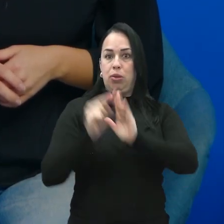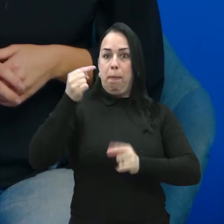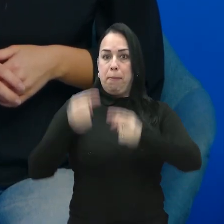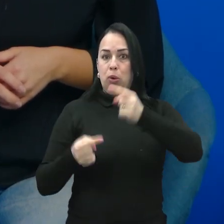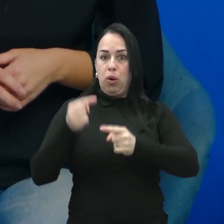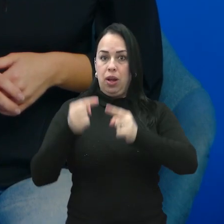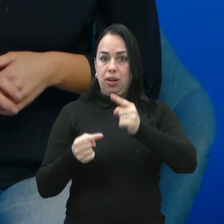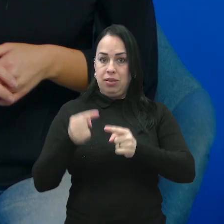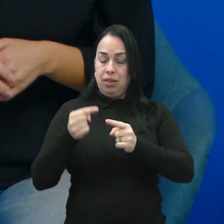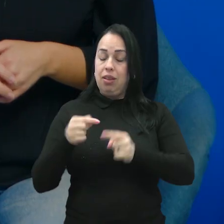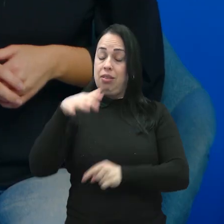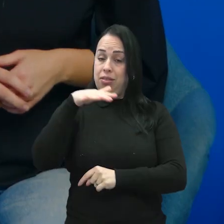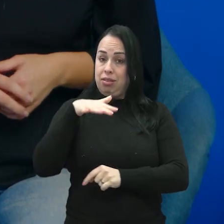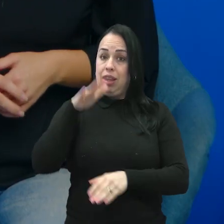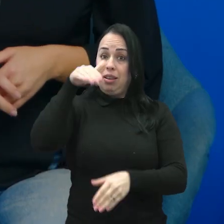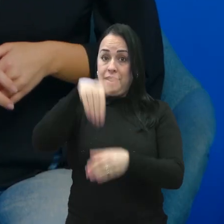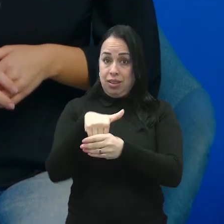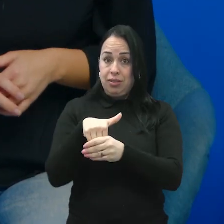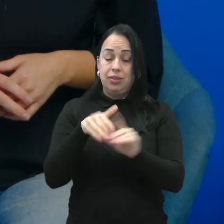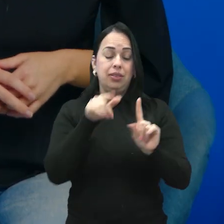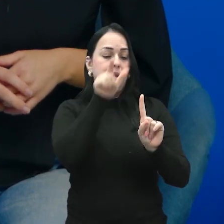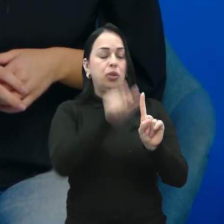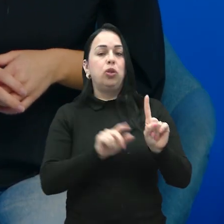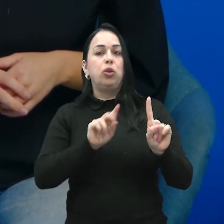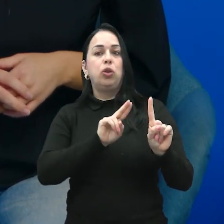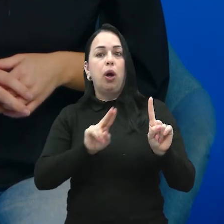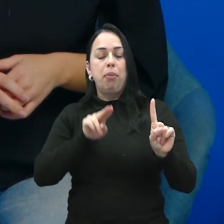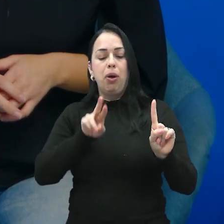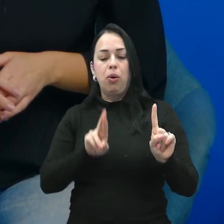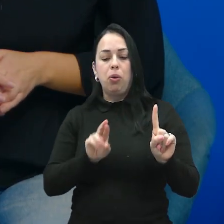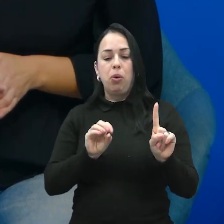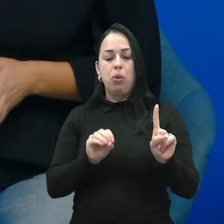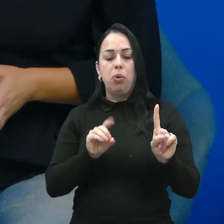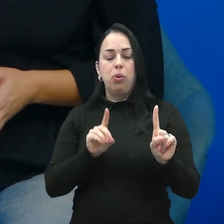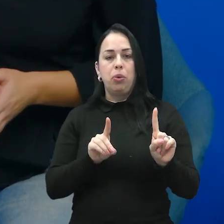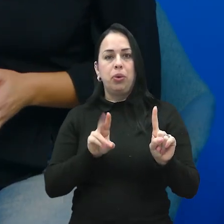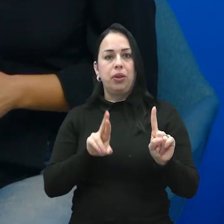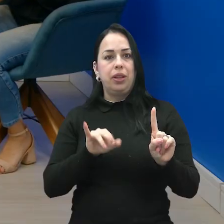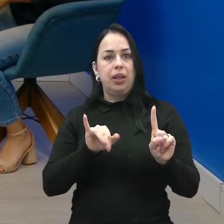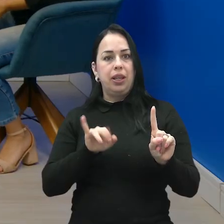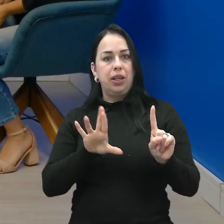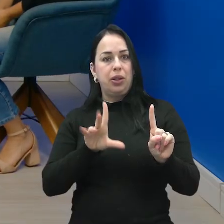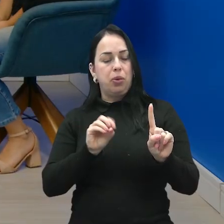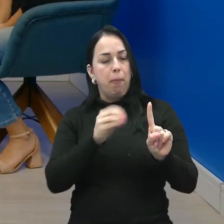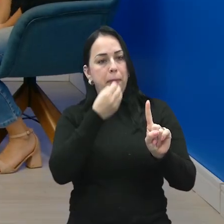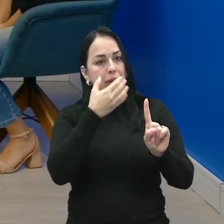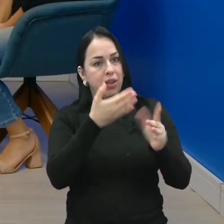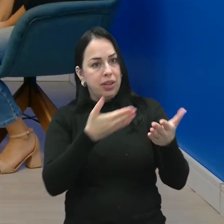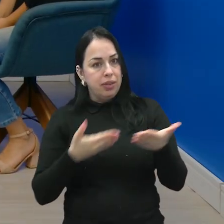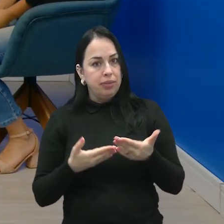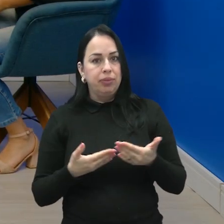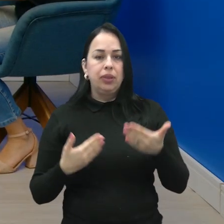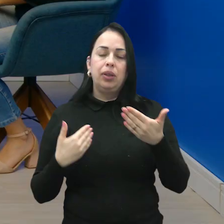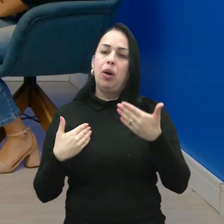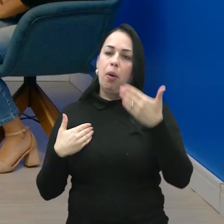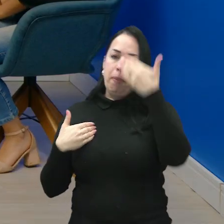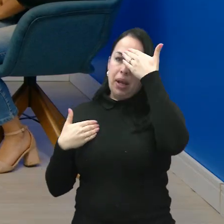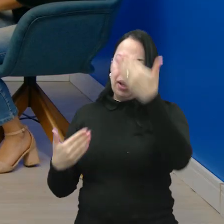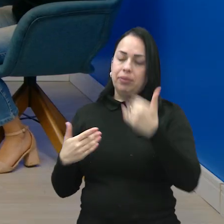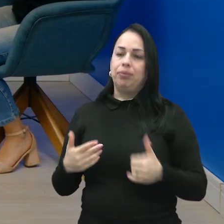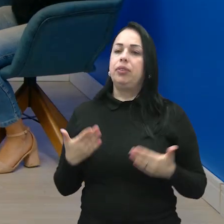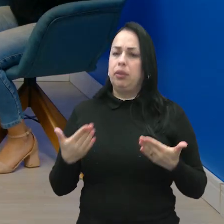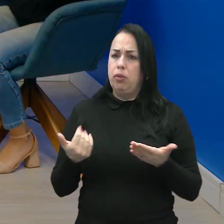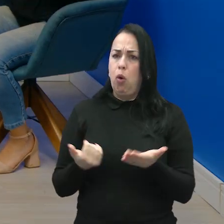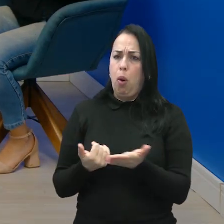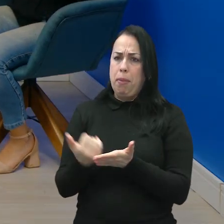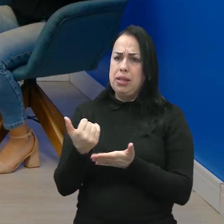direito político eleitoral, o Rodrigo Cabreira Gonzalez. Seja muito bem-vindo. Muito obrigado.